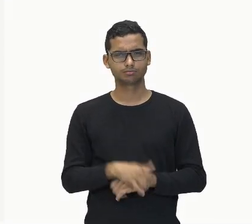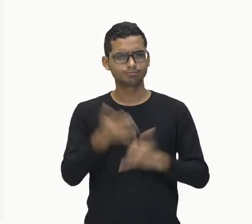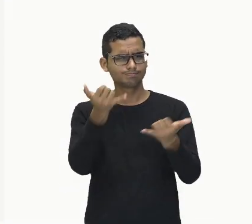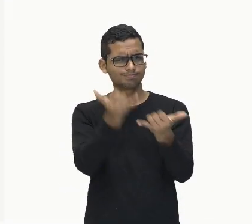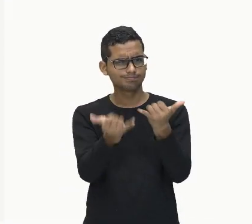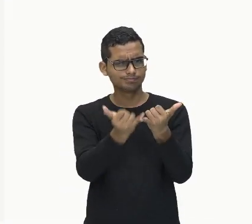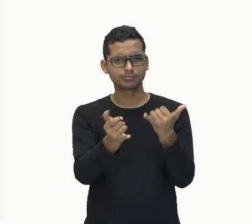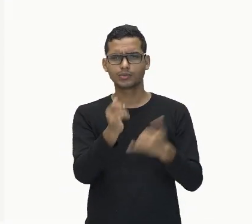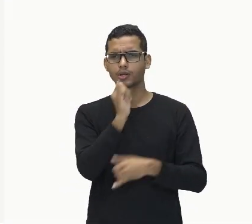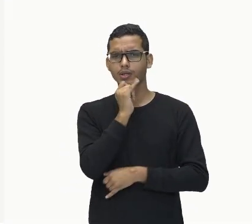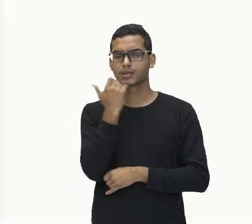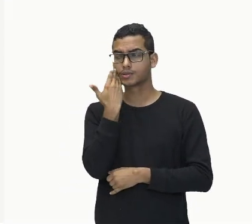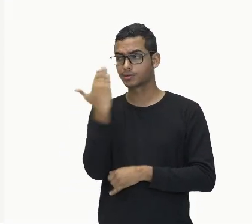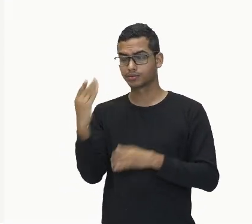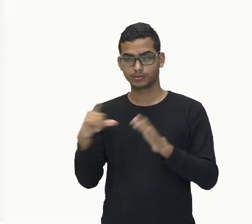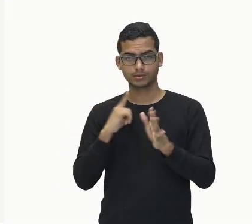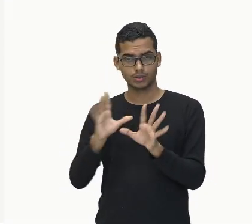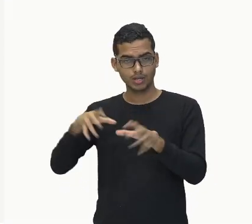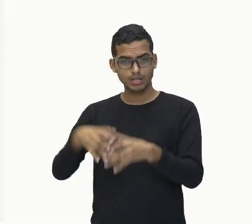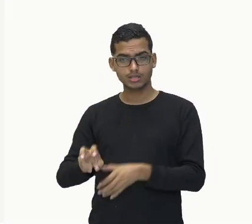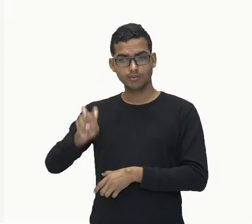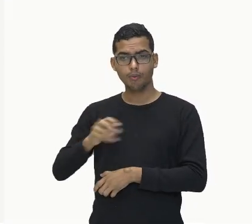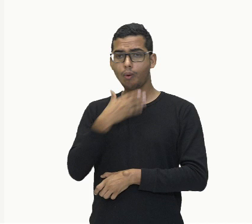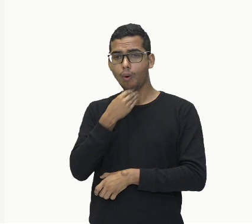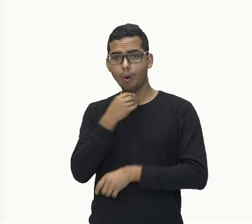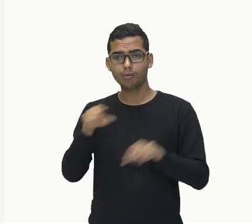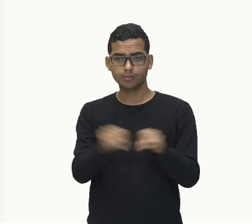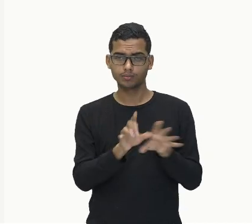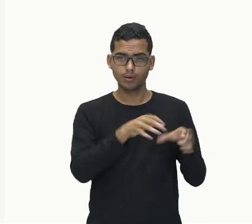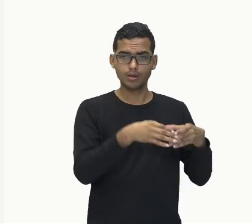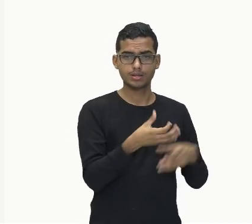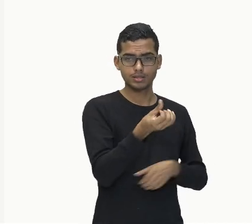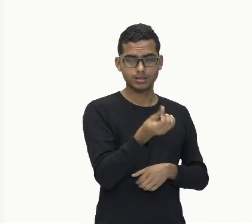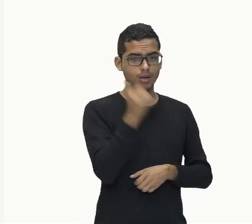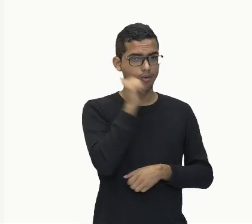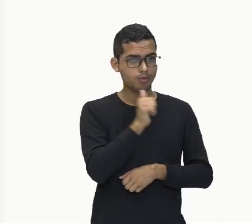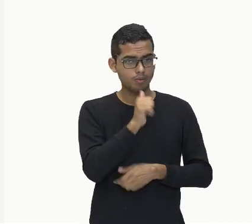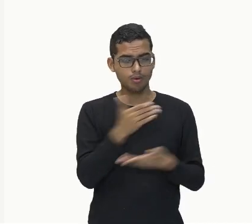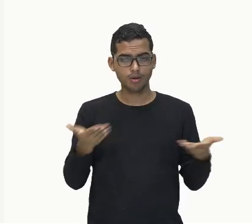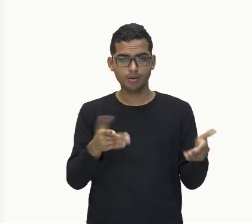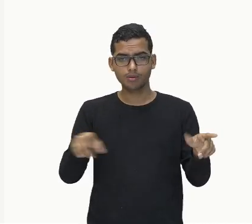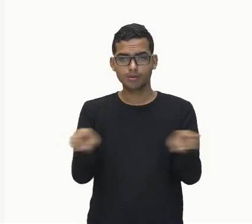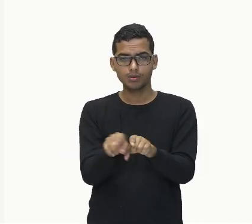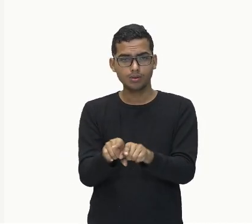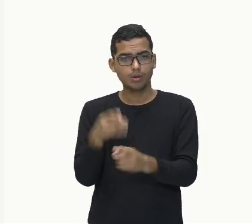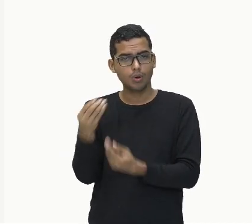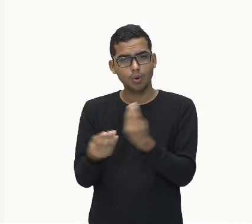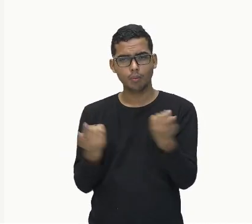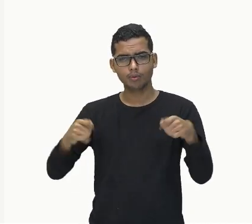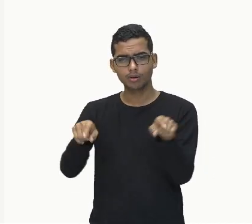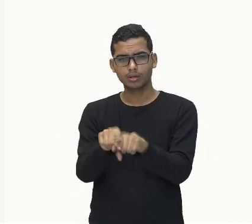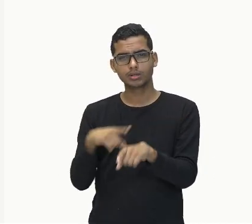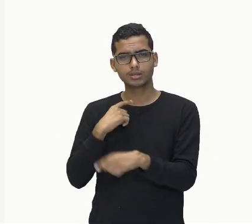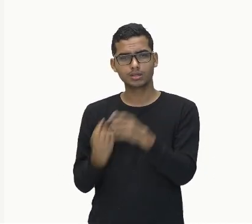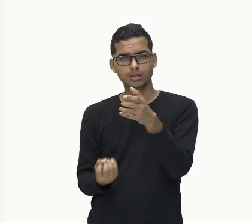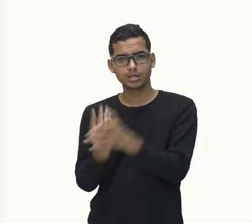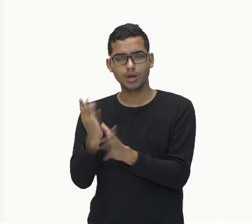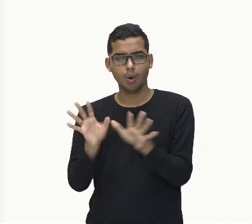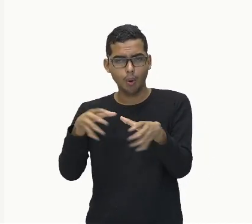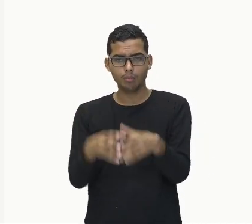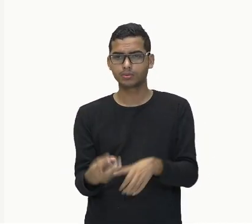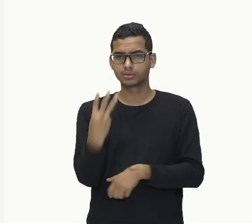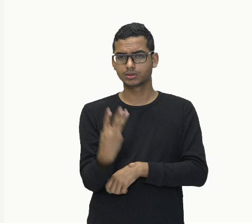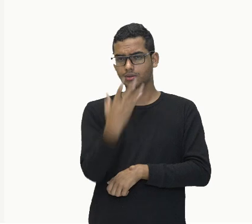aqui. Temos 5 homens e 6 mulheres. De quantas formas podemos formar uma comissão de 3 pessoas? Então, olha